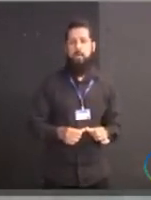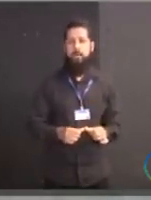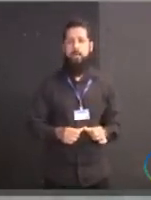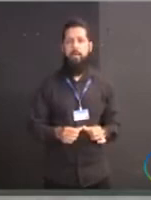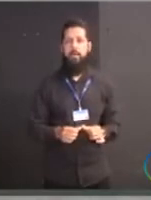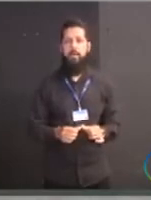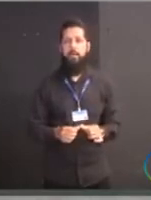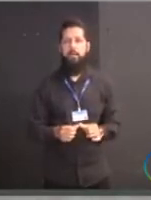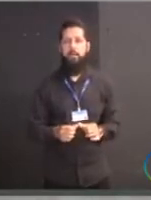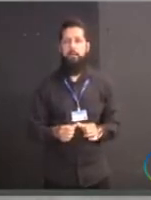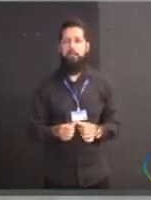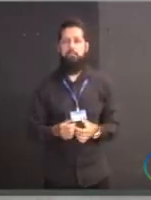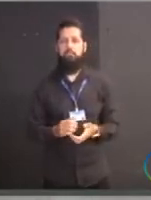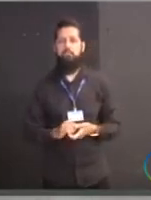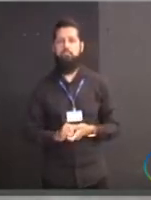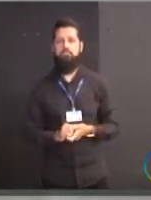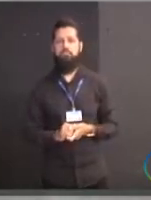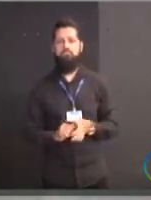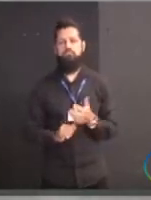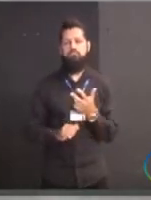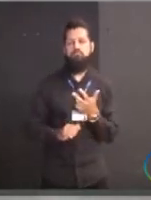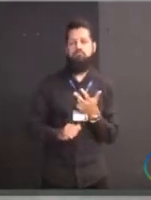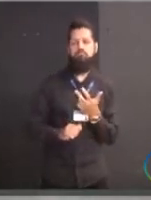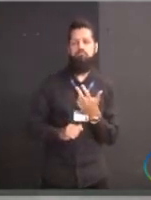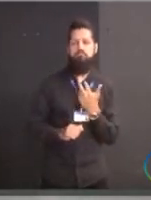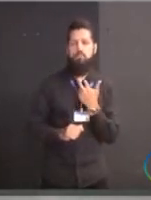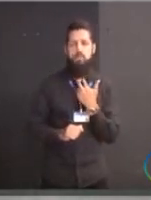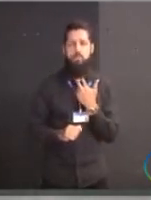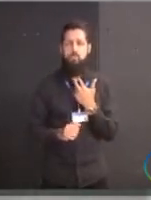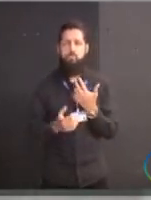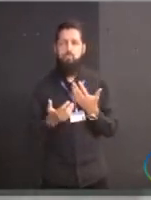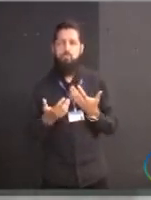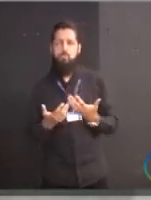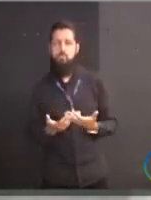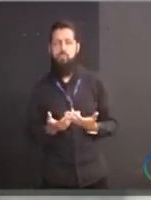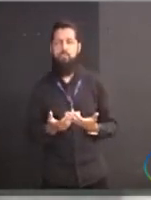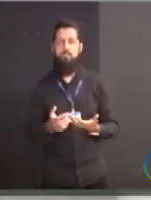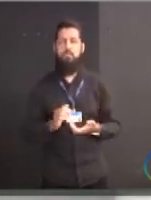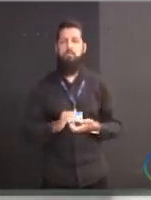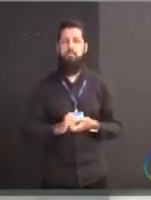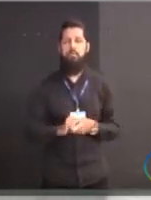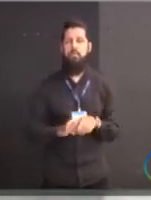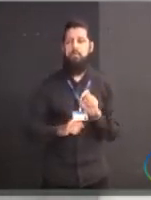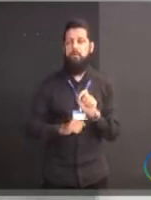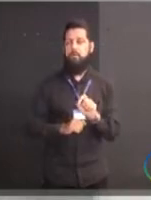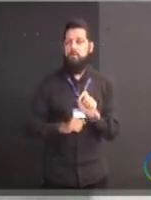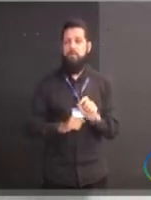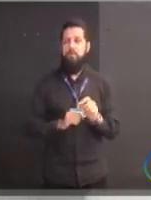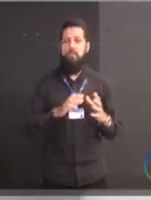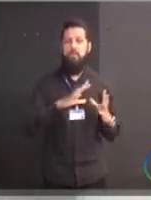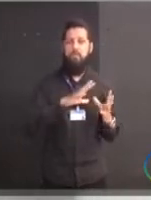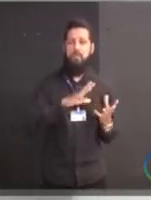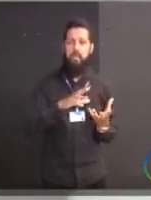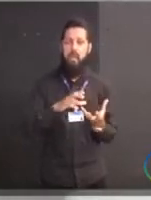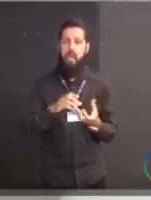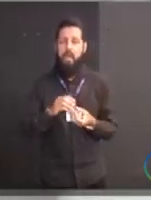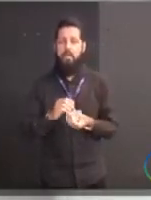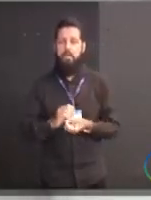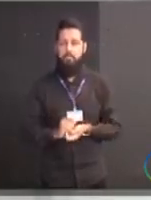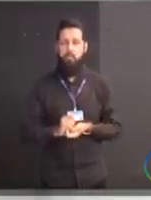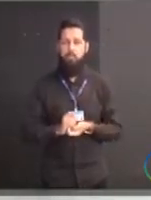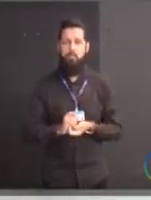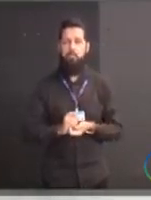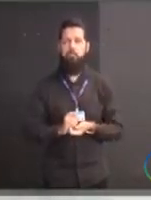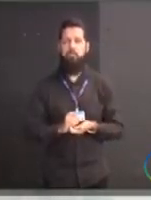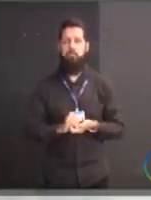Há um conceito bíblico interessante que afirma Deus criou o mundo, mas não